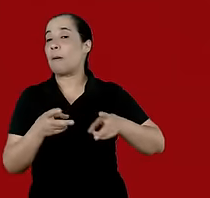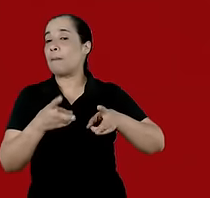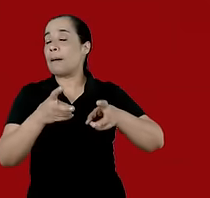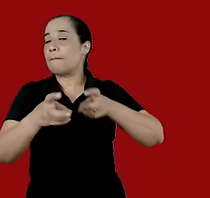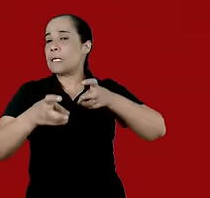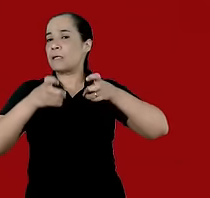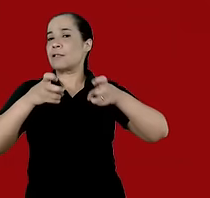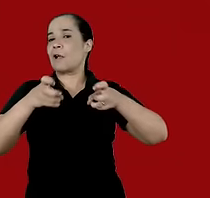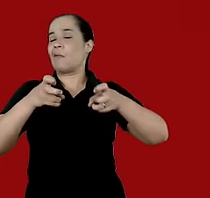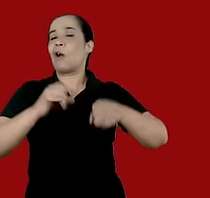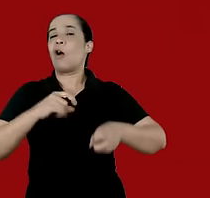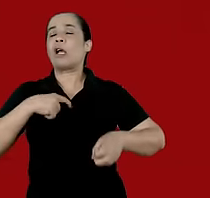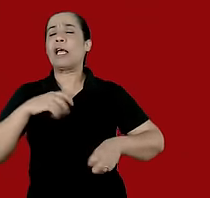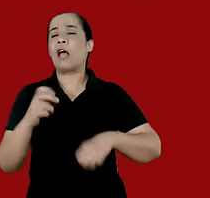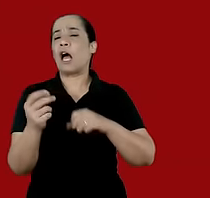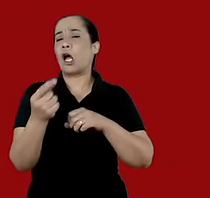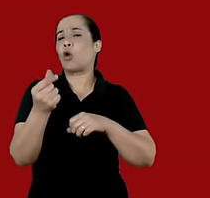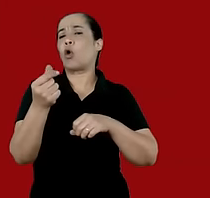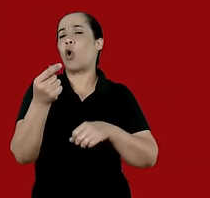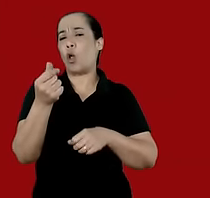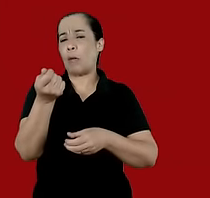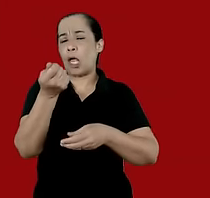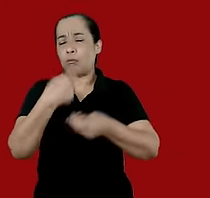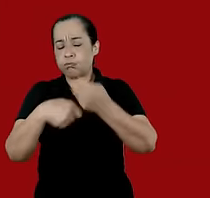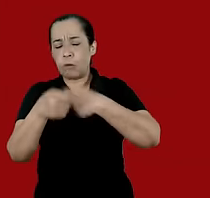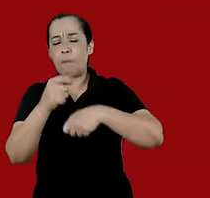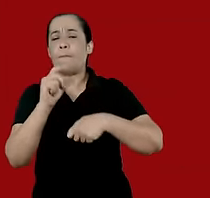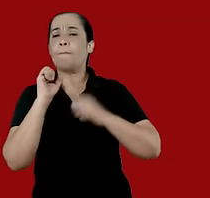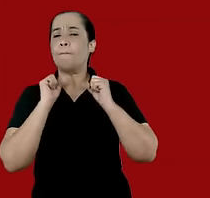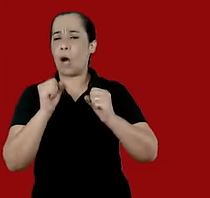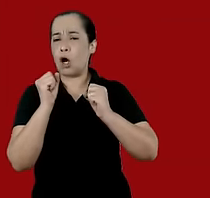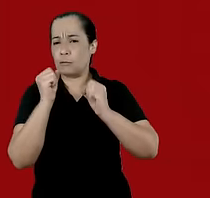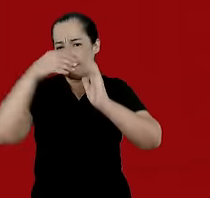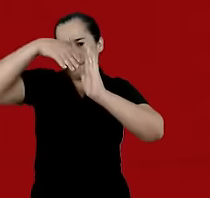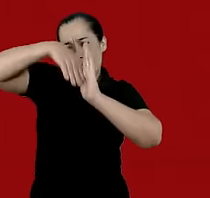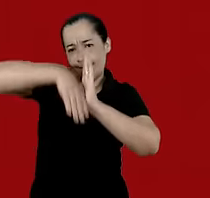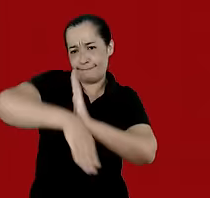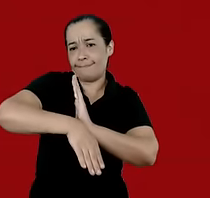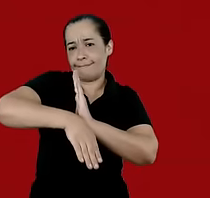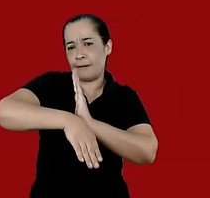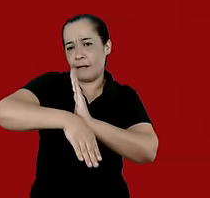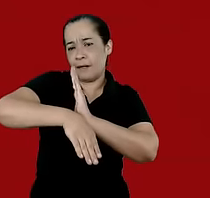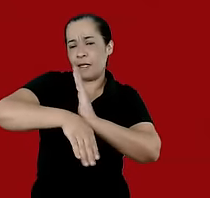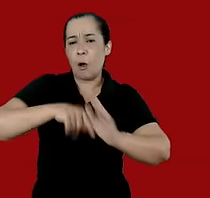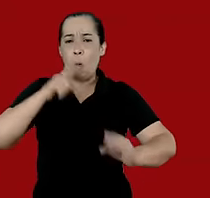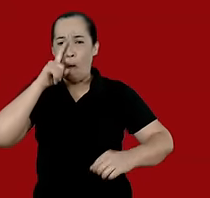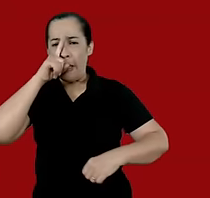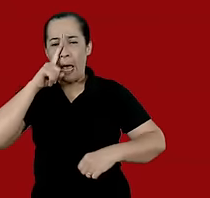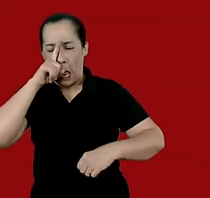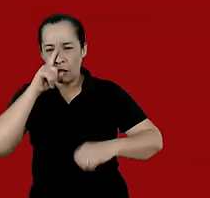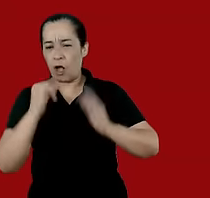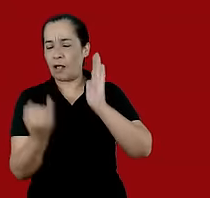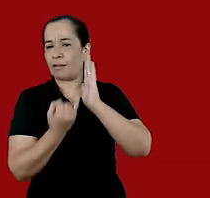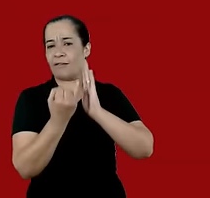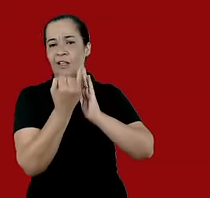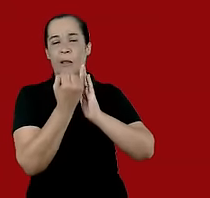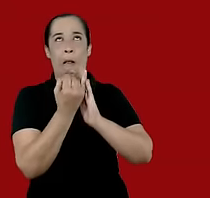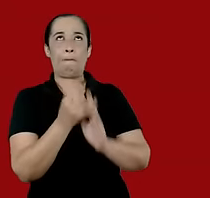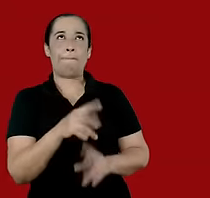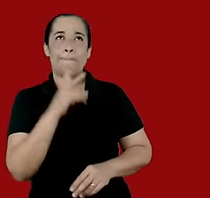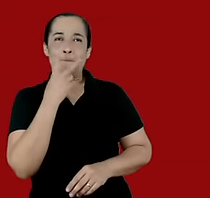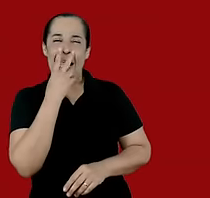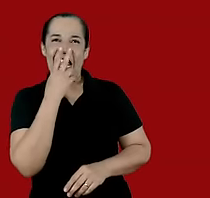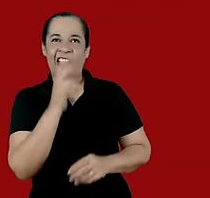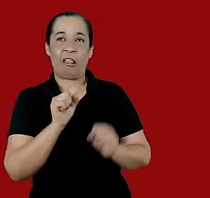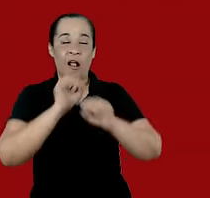pode desacelerar e o que a gente vai falar aqui é sobre Realmente esse risco do processo desinfla ària que a gente acha que não é tão Óbvio como as